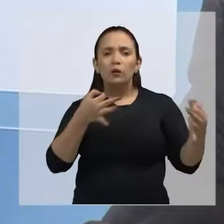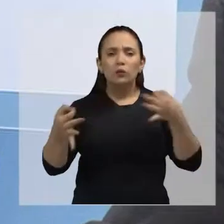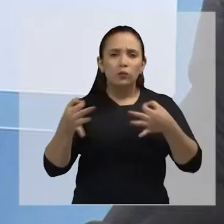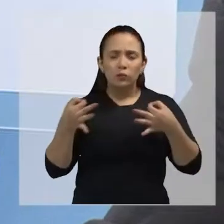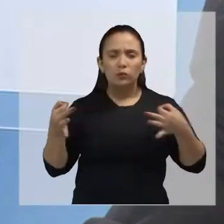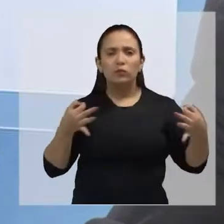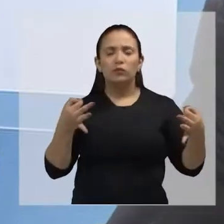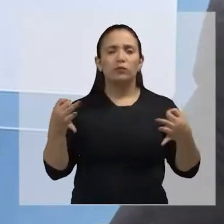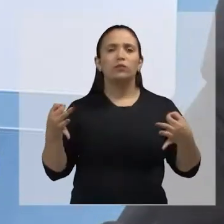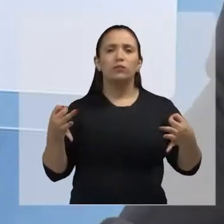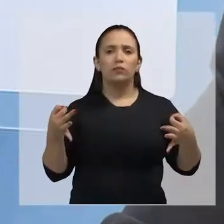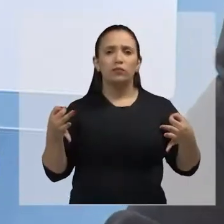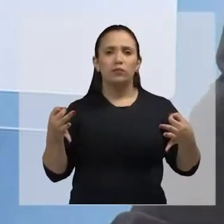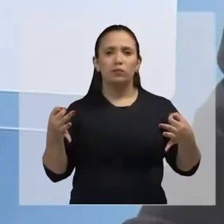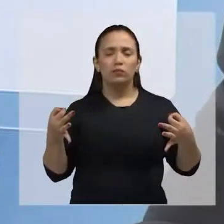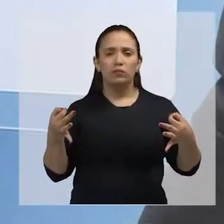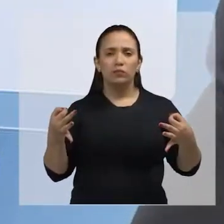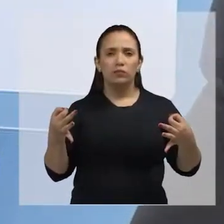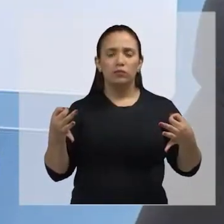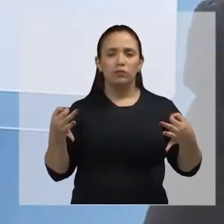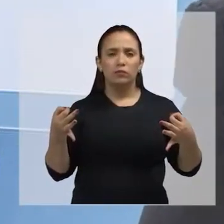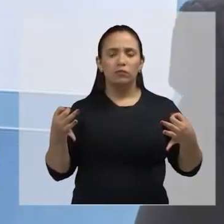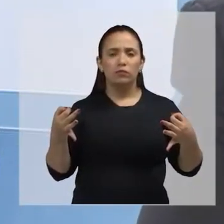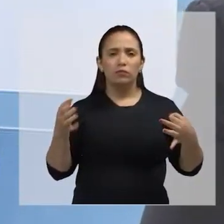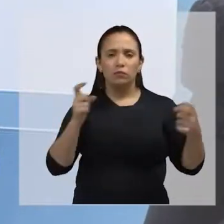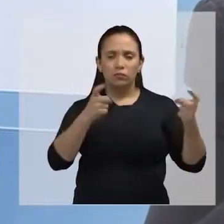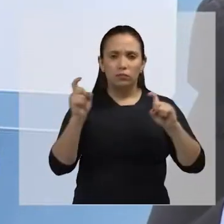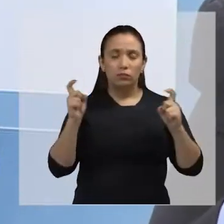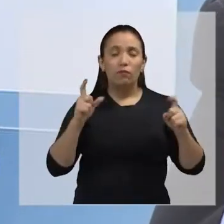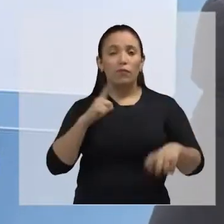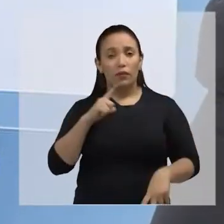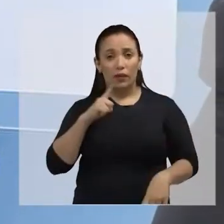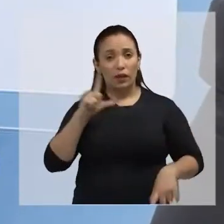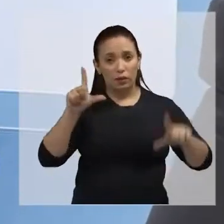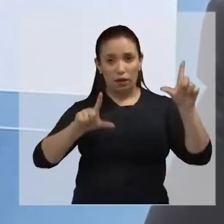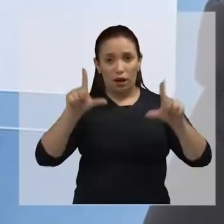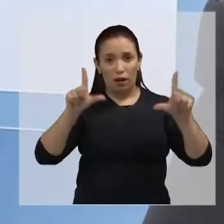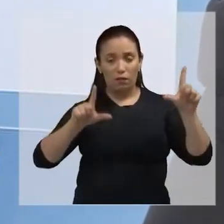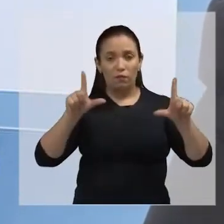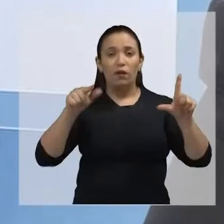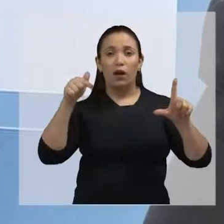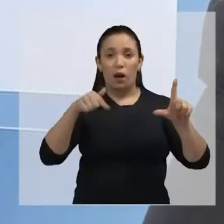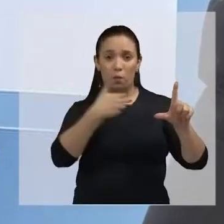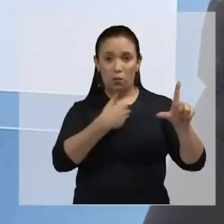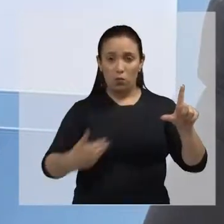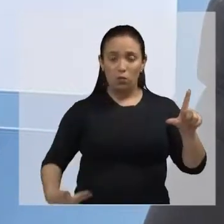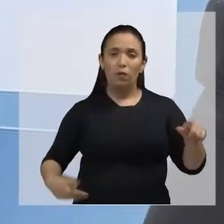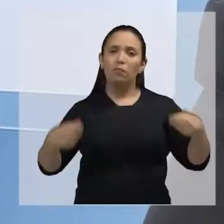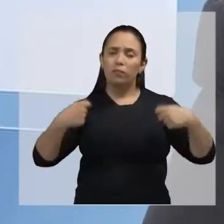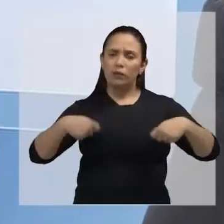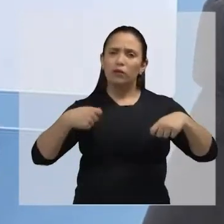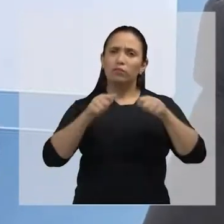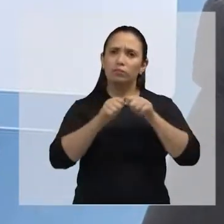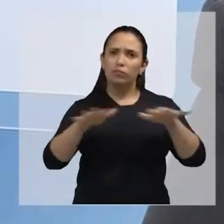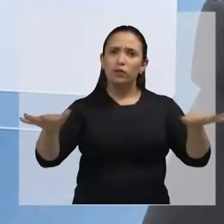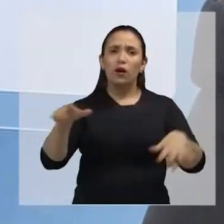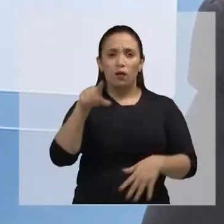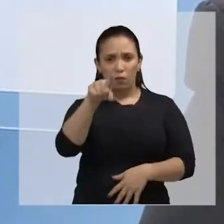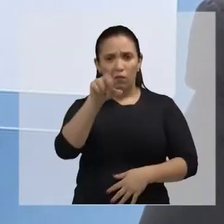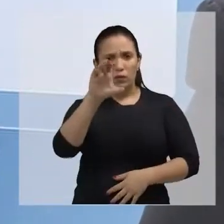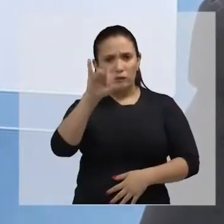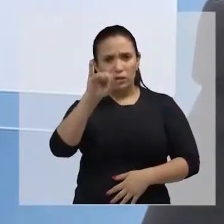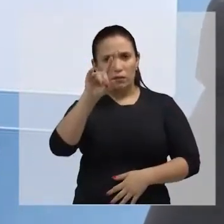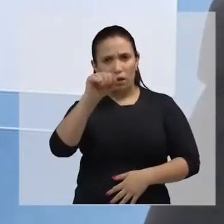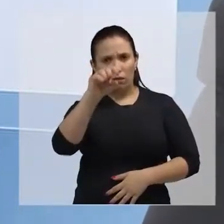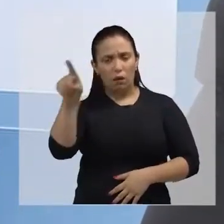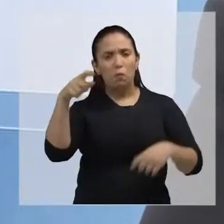discutida. E combatida. E a gente está na TV pública, a gente tem a obrigação de fazer isso, E eu acho, e você como cidadão tem que